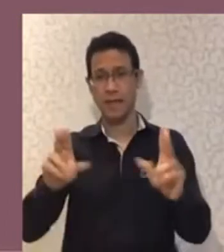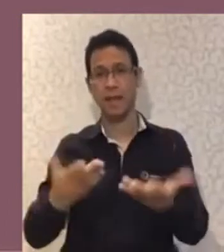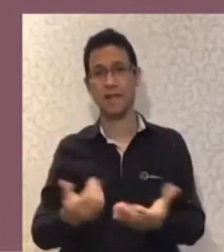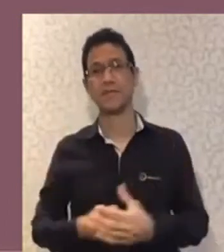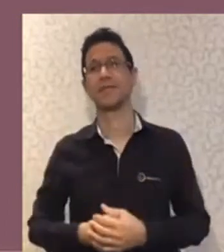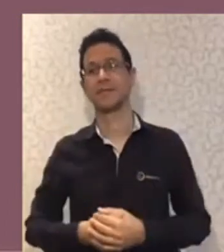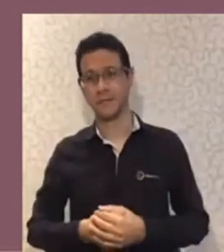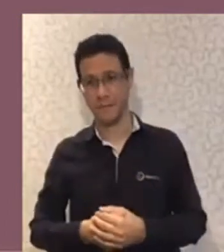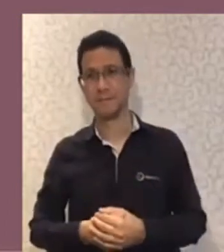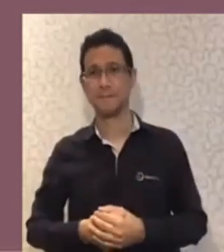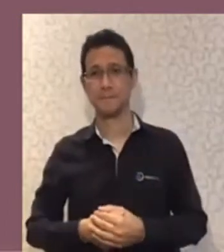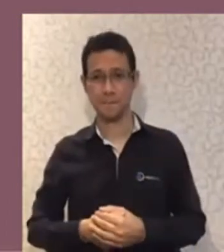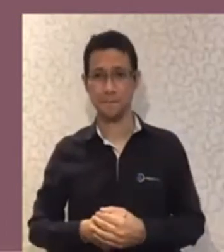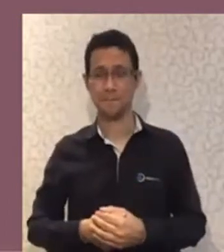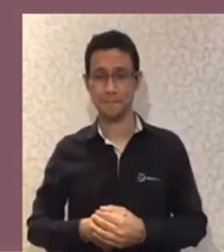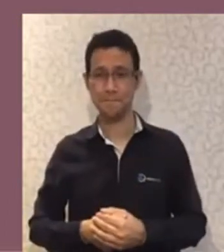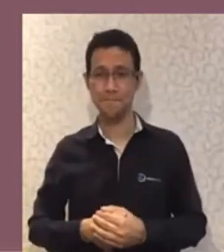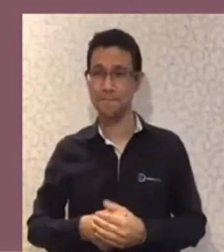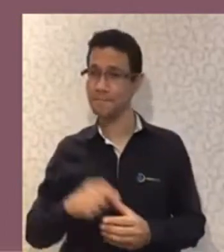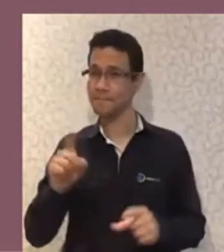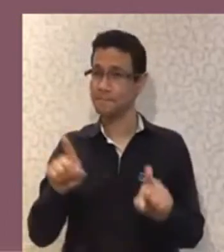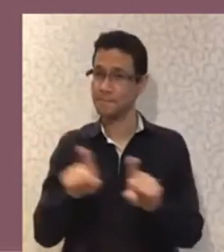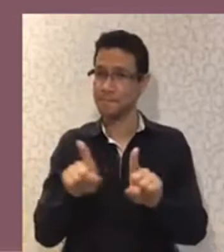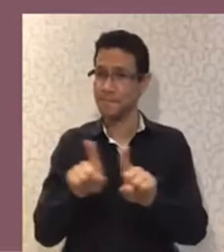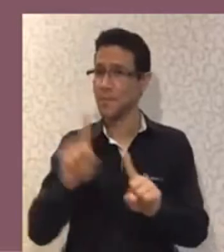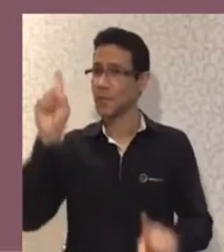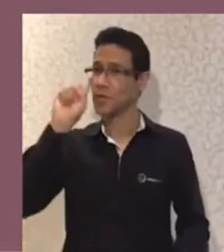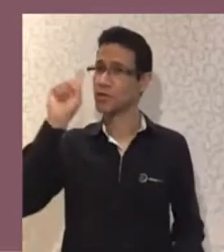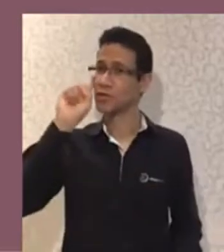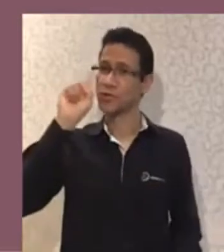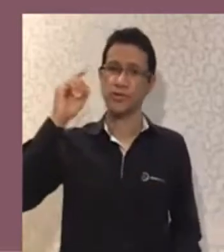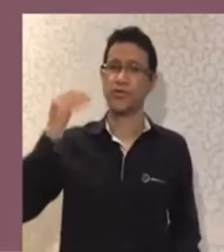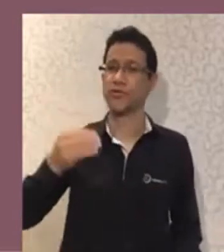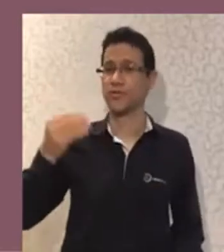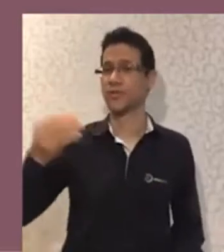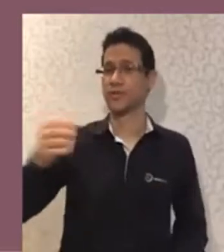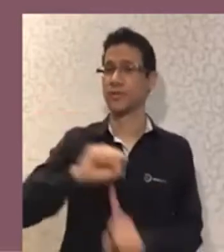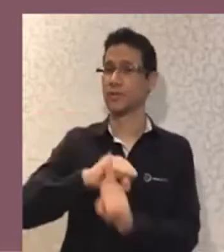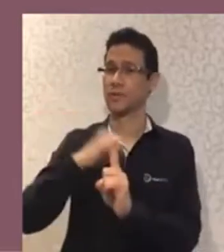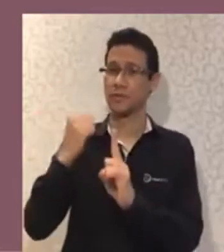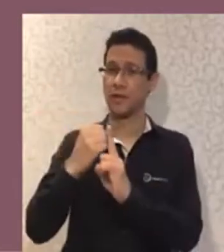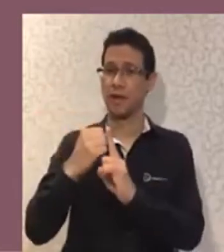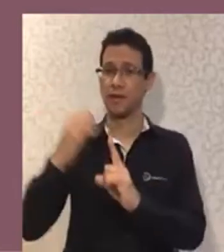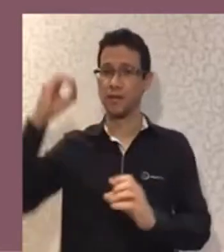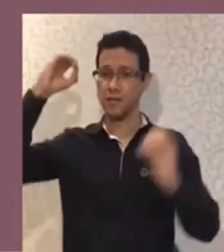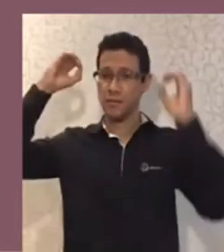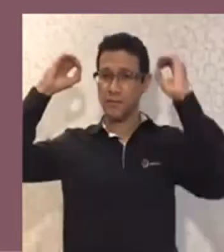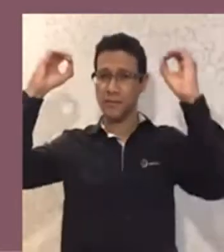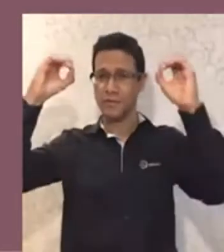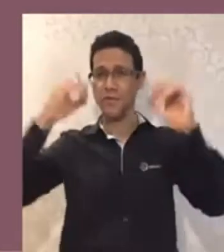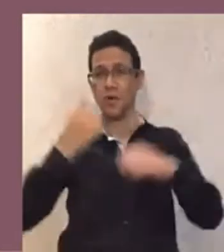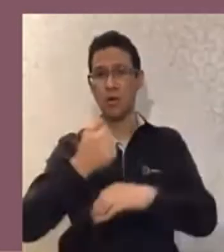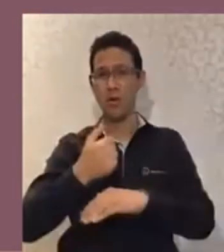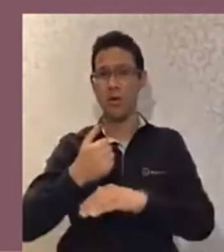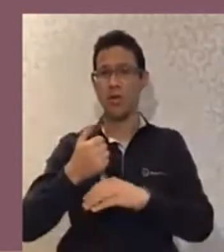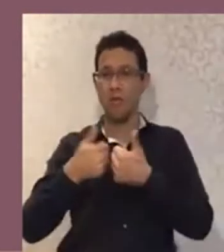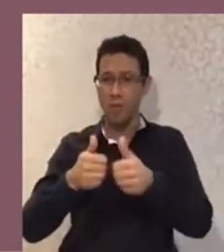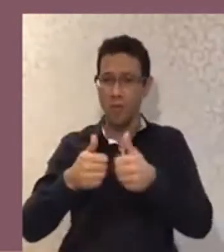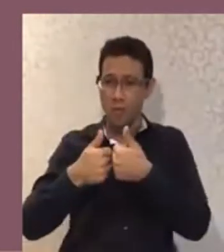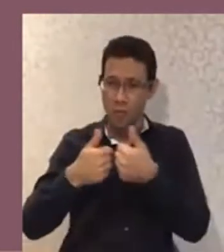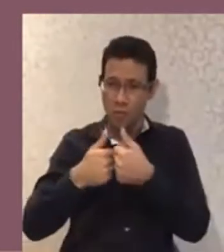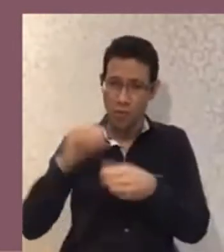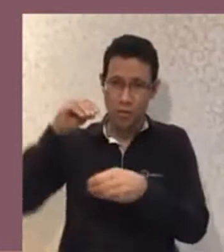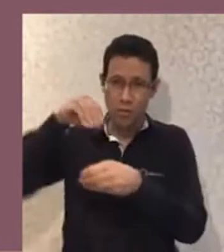que se faz no dia a dia na sociedade, seja no ônibus, quando a gente se desloca com as pessoas, E eu insisto,